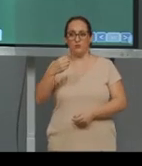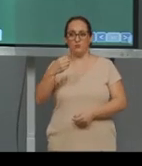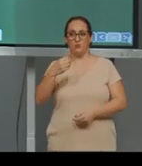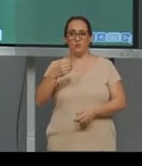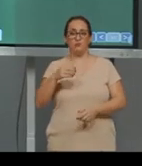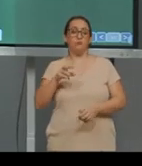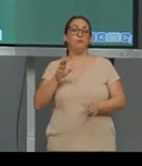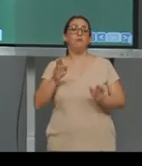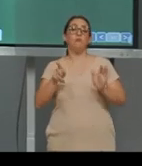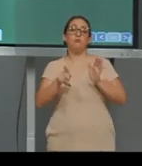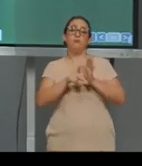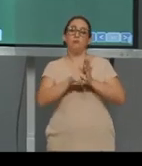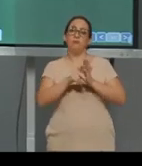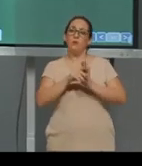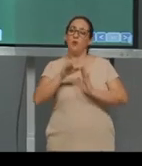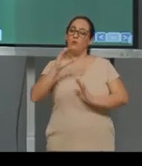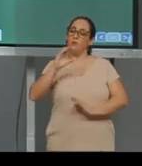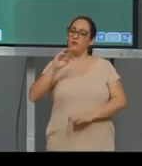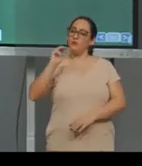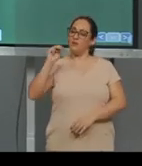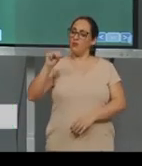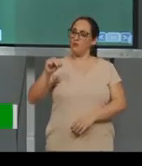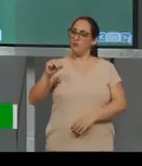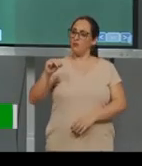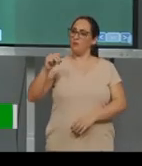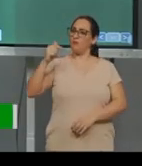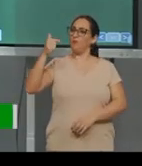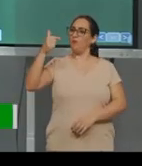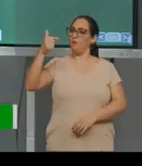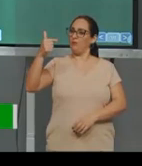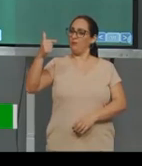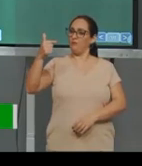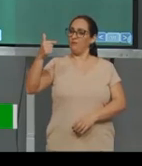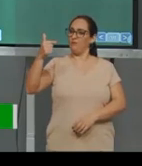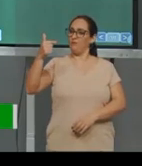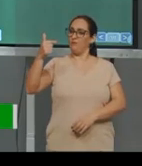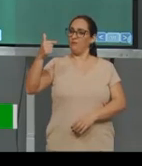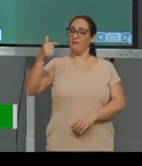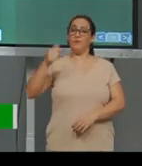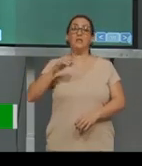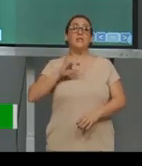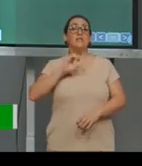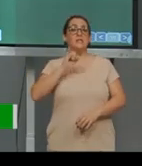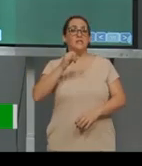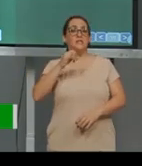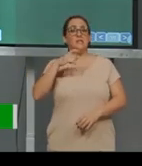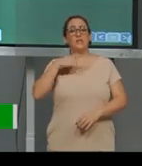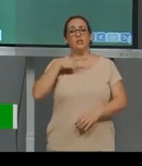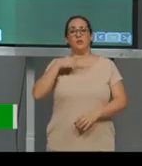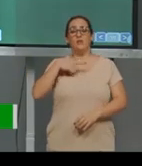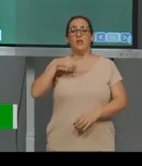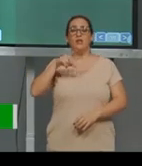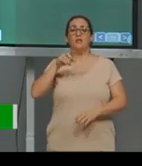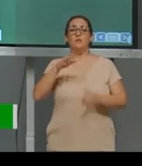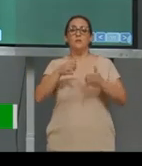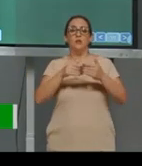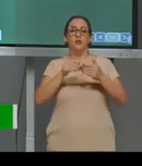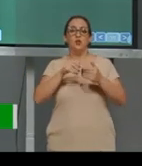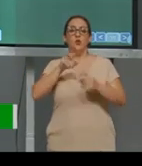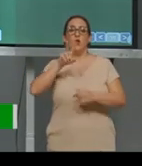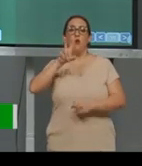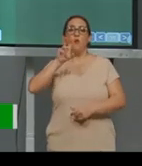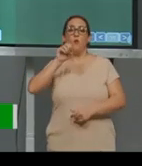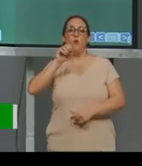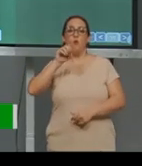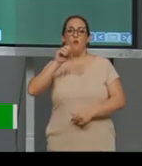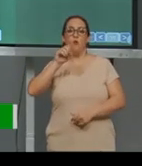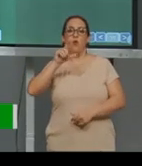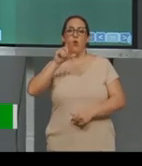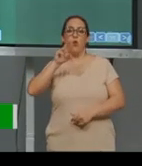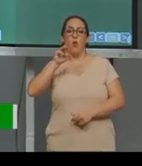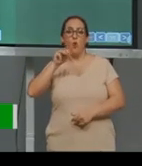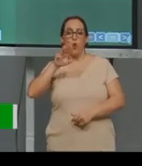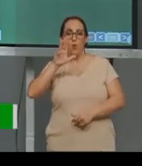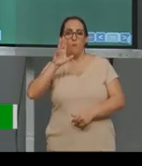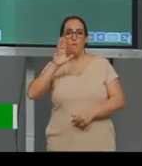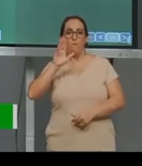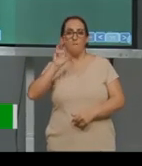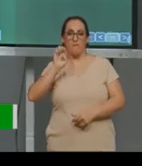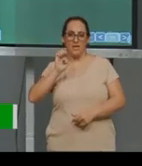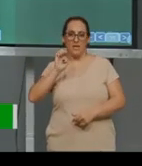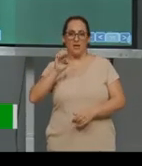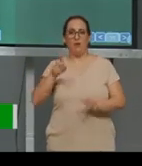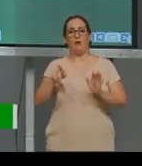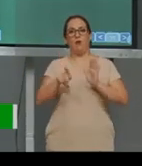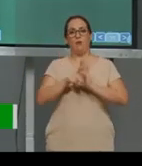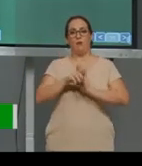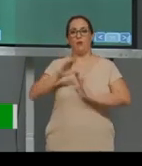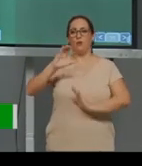a área vai sair em centímetros quadrados. Se fosse volume, seria centímetros... Seriam centímetros